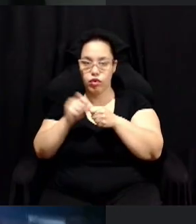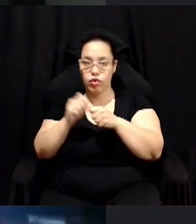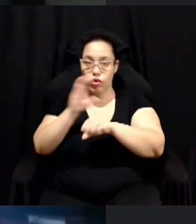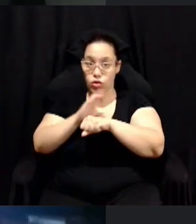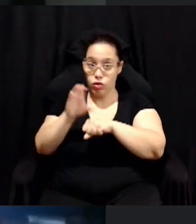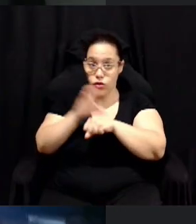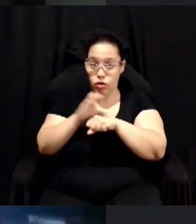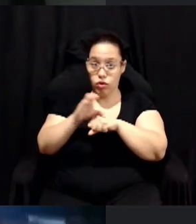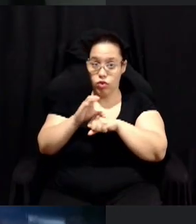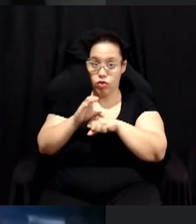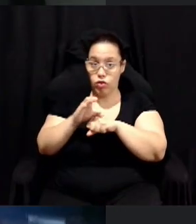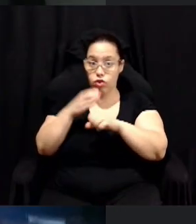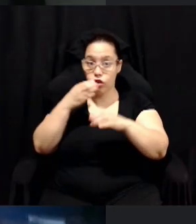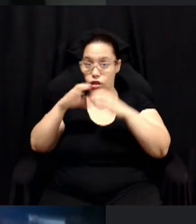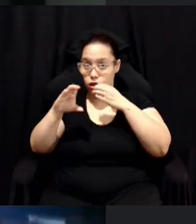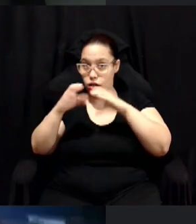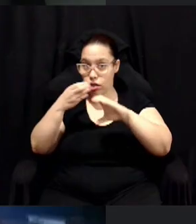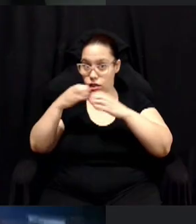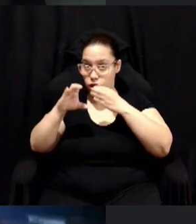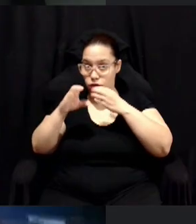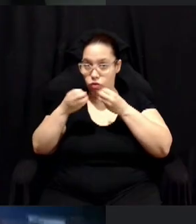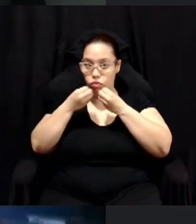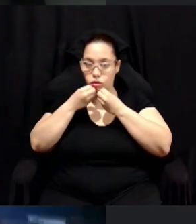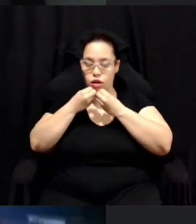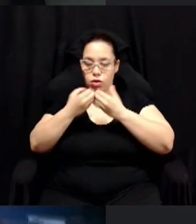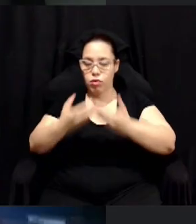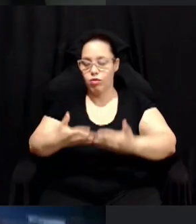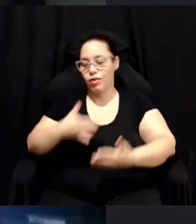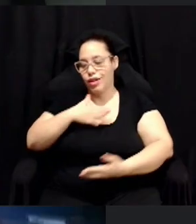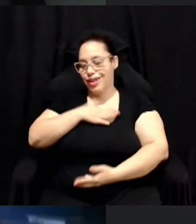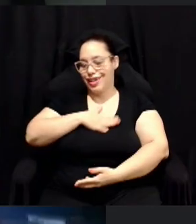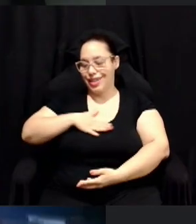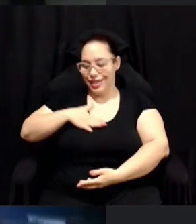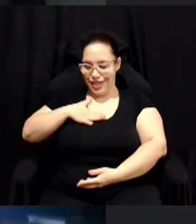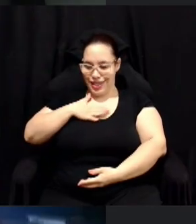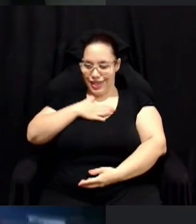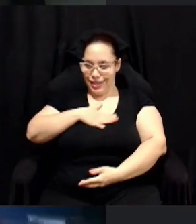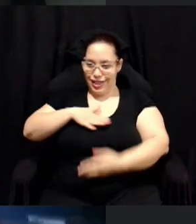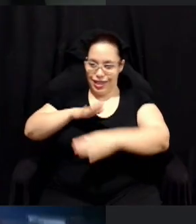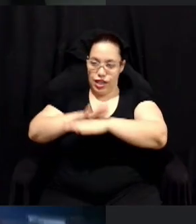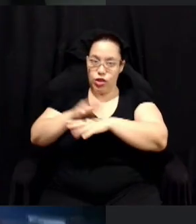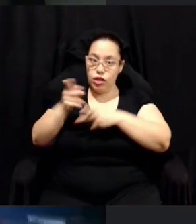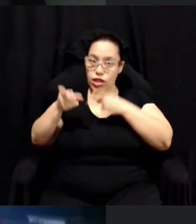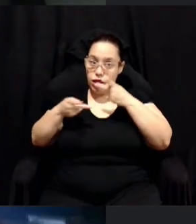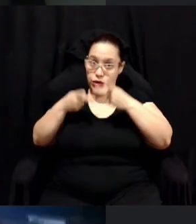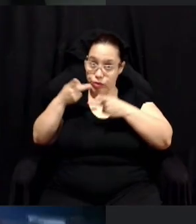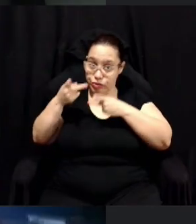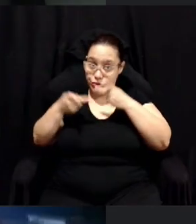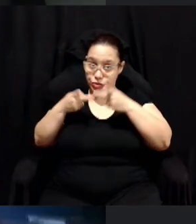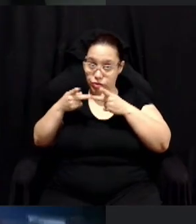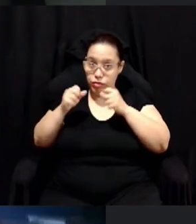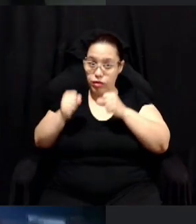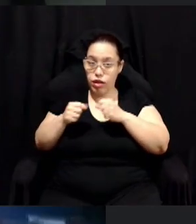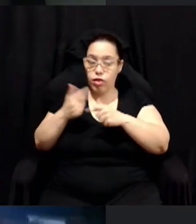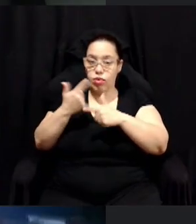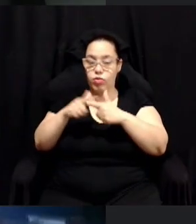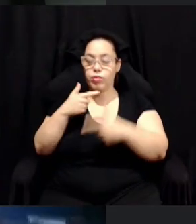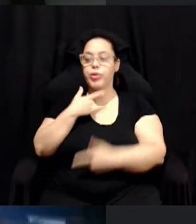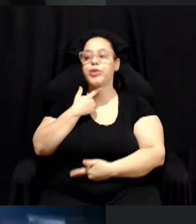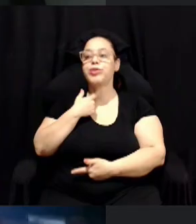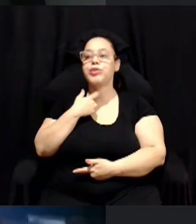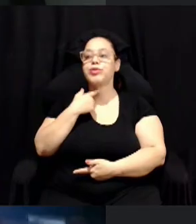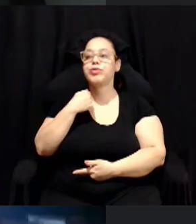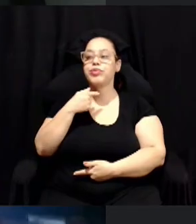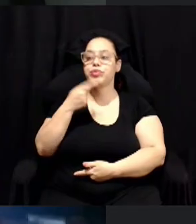canto. Isso me causa um bem enorme, além de ajudar na minha fala, né? Porque o Parkinson também pode prejudicar a fala. Então é algo